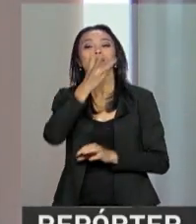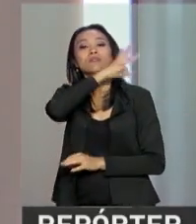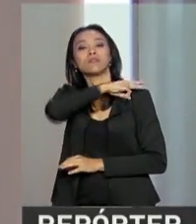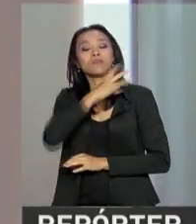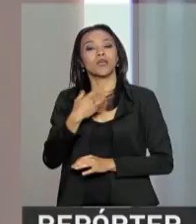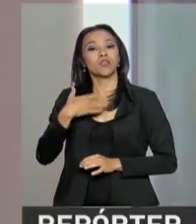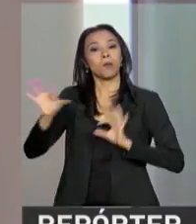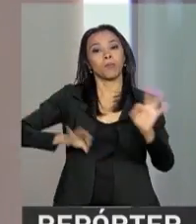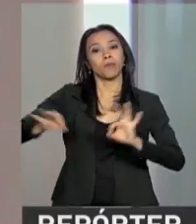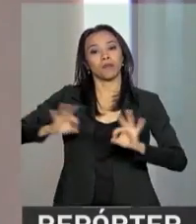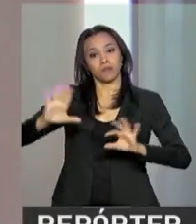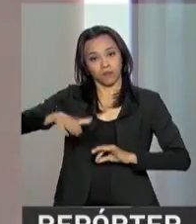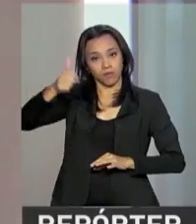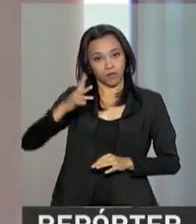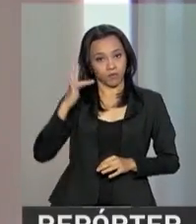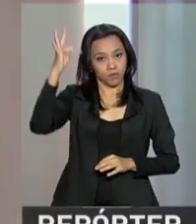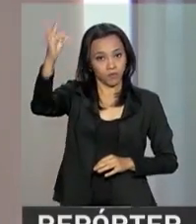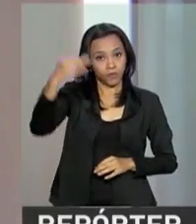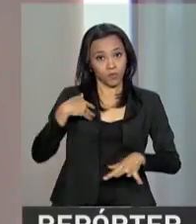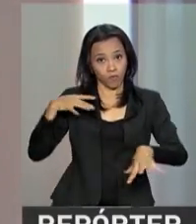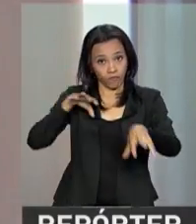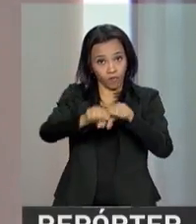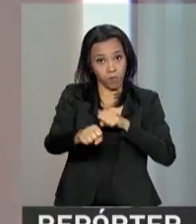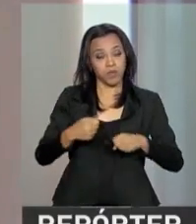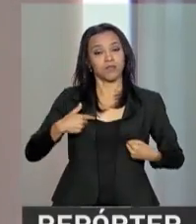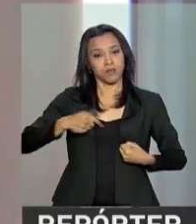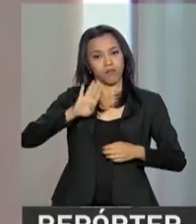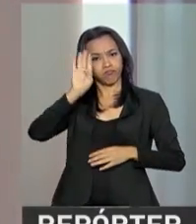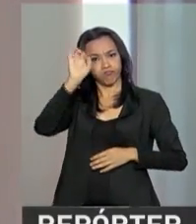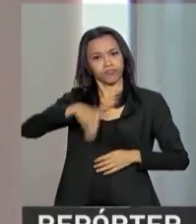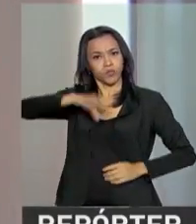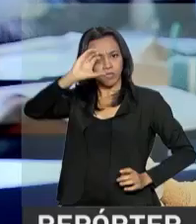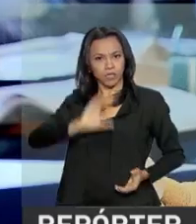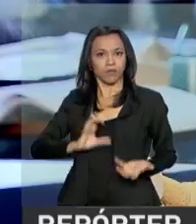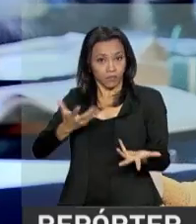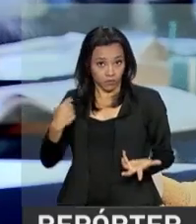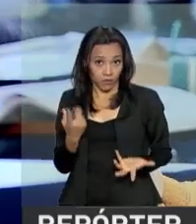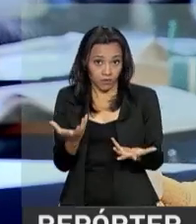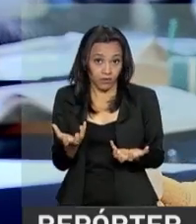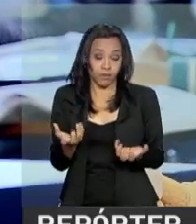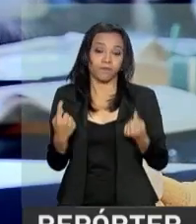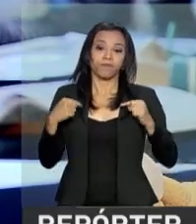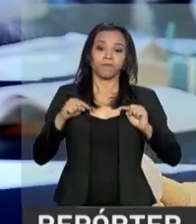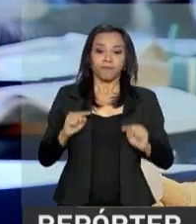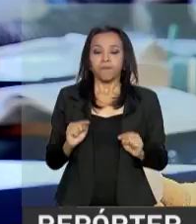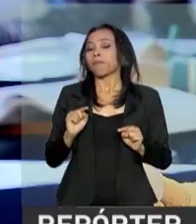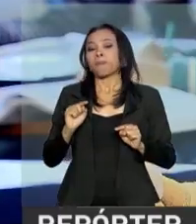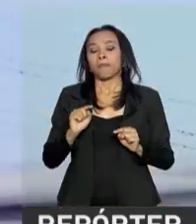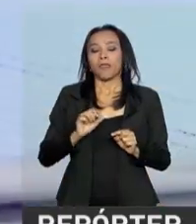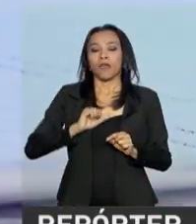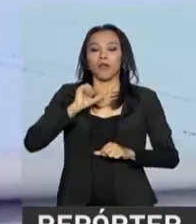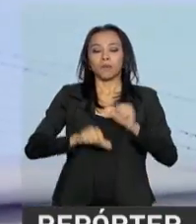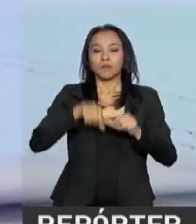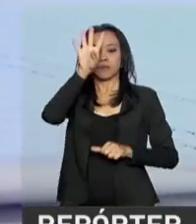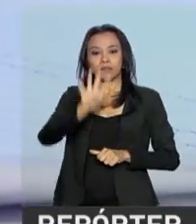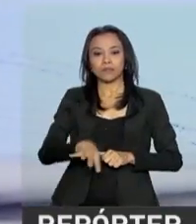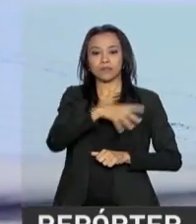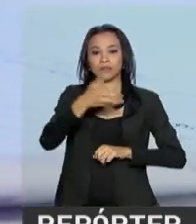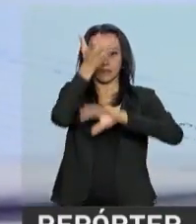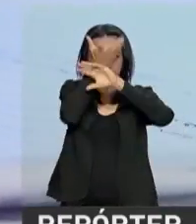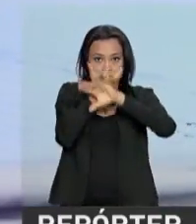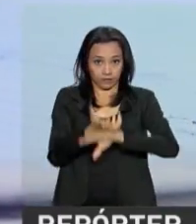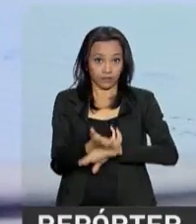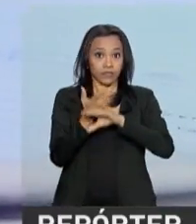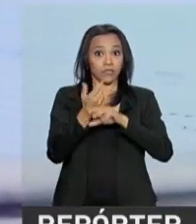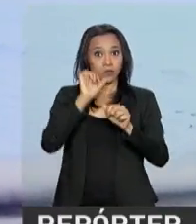futuro, com a integração, com a formação integral do cidadão que a gente deseja. A reforma do ensino médio muda a